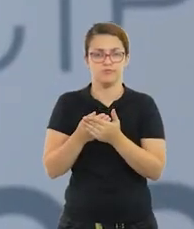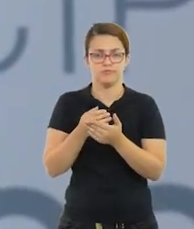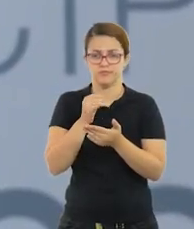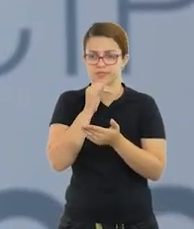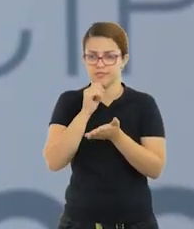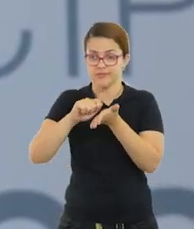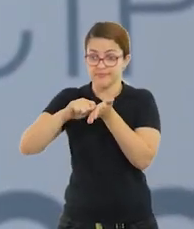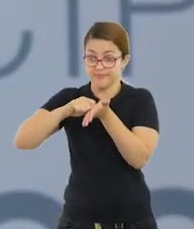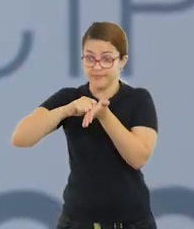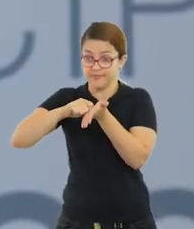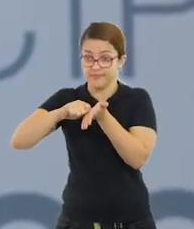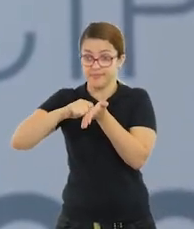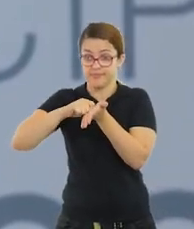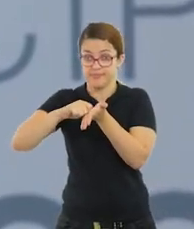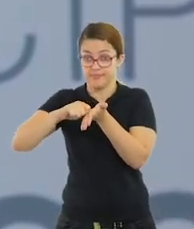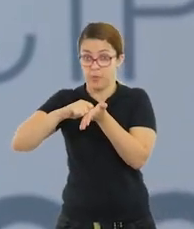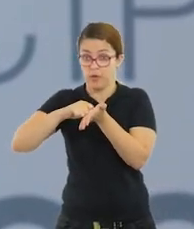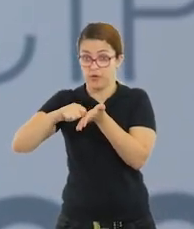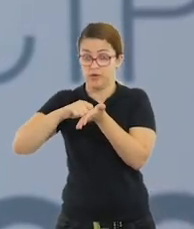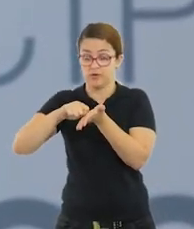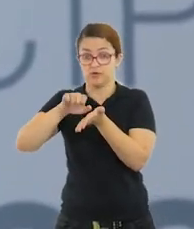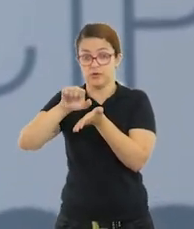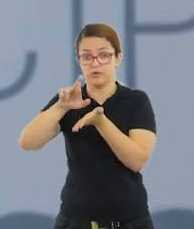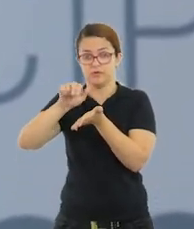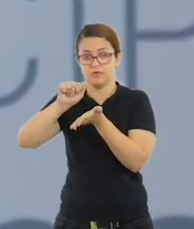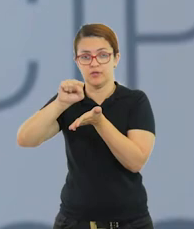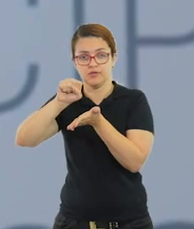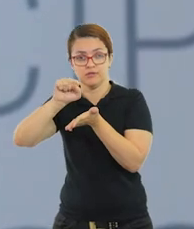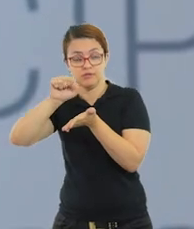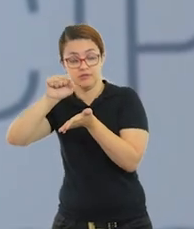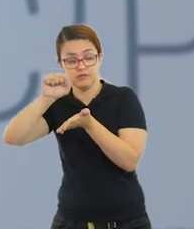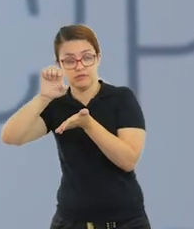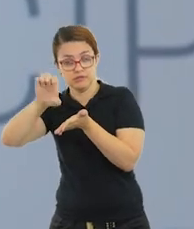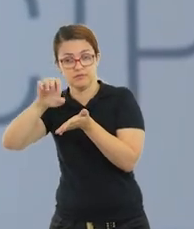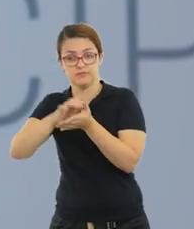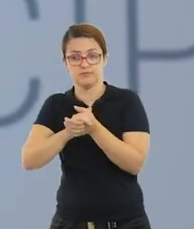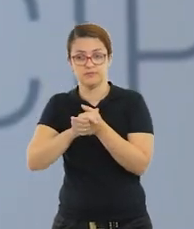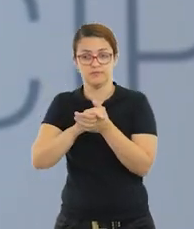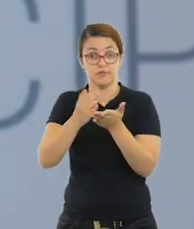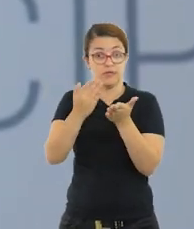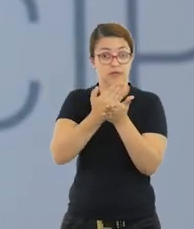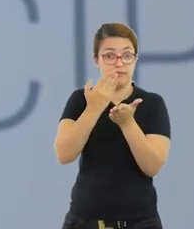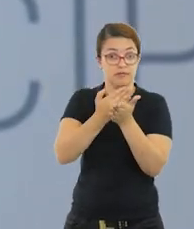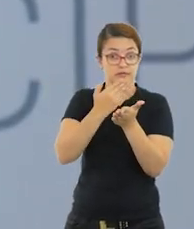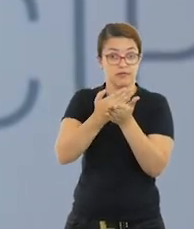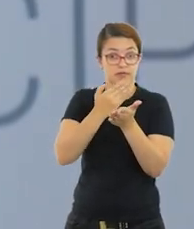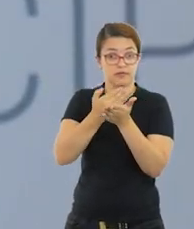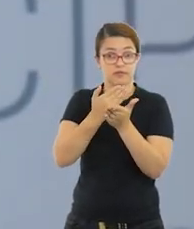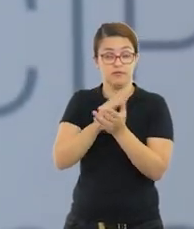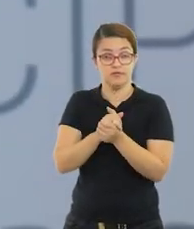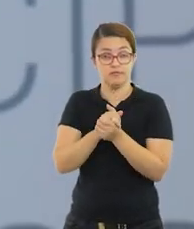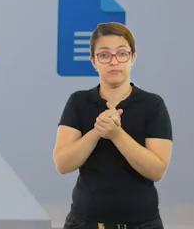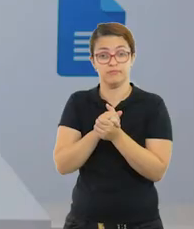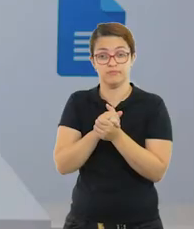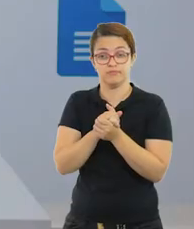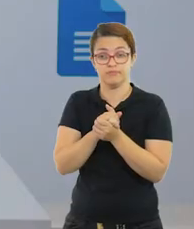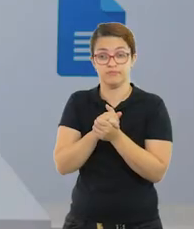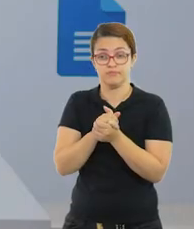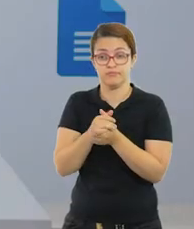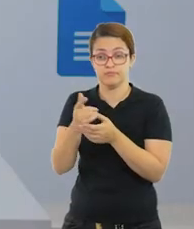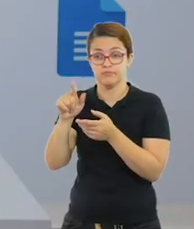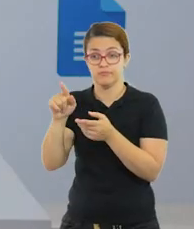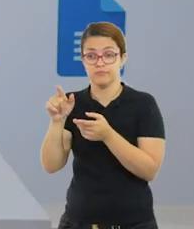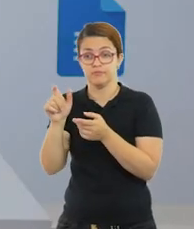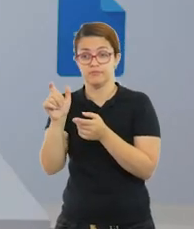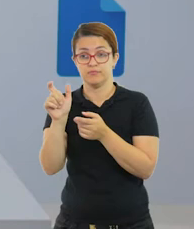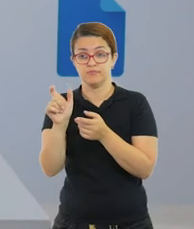eraser. Mentira, desenhei, ó. Eu imprimi uma borracha, que é eraser. E aqui, um caderno, notebook. As outras